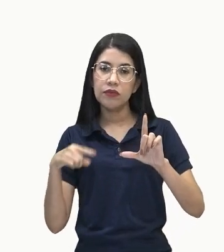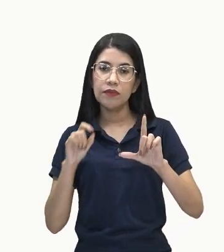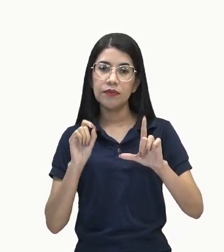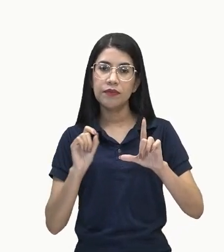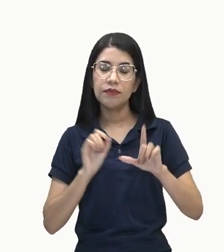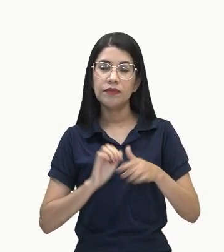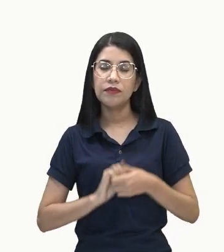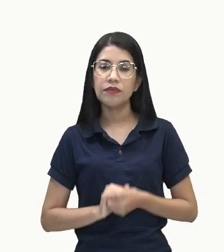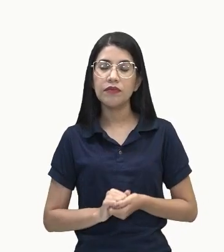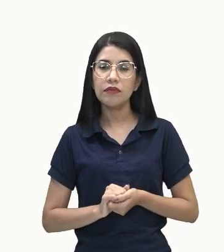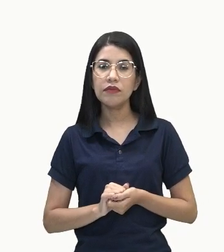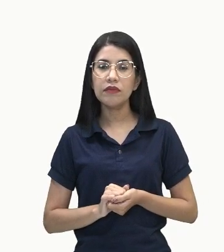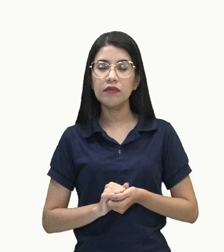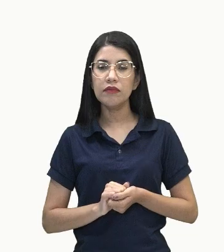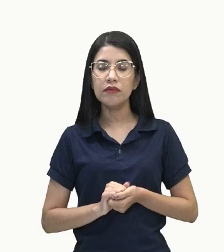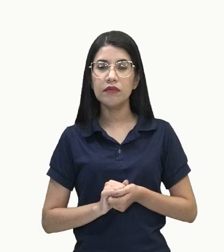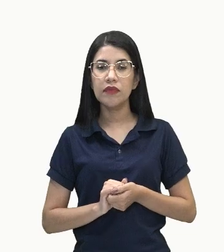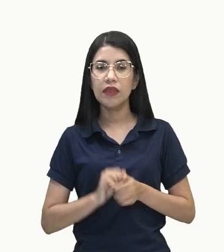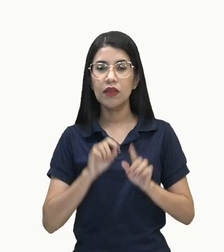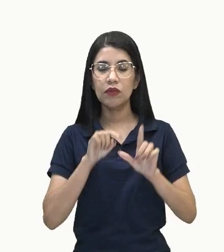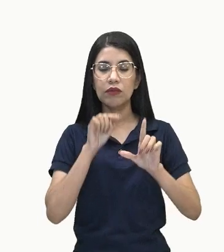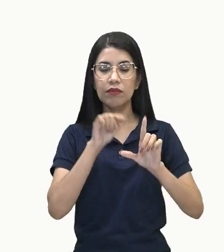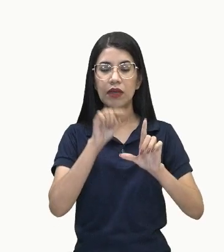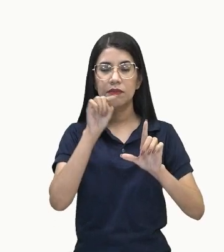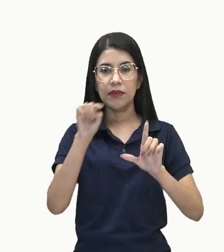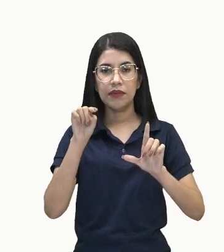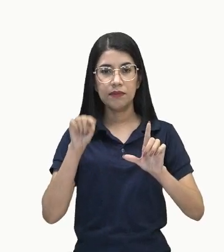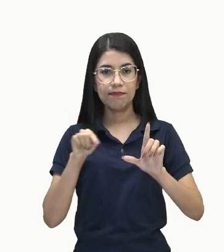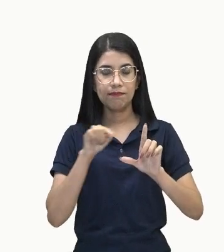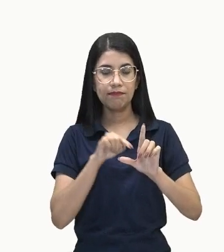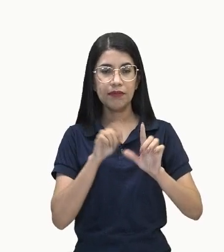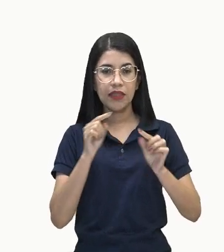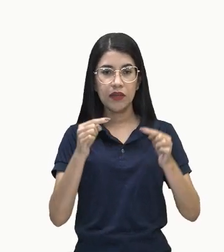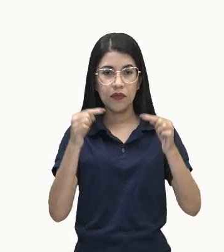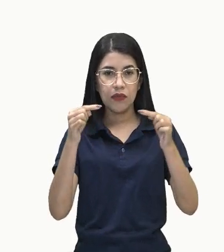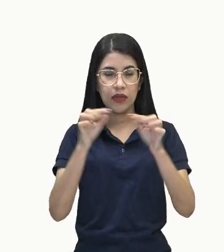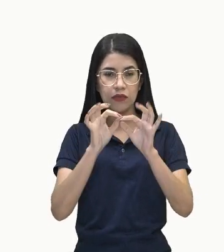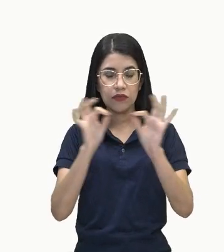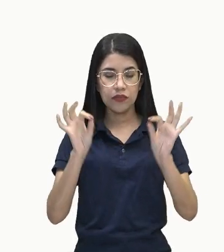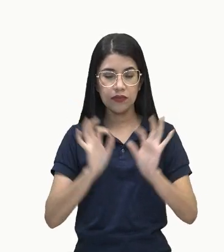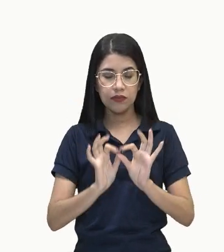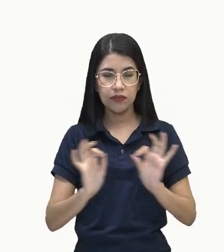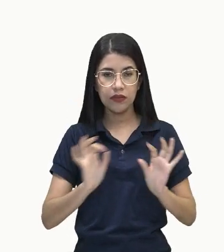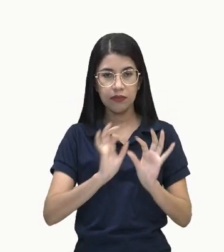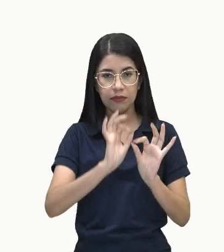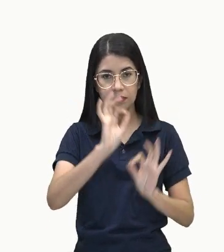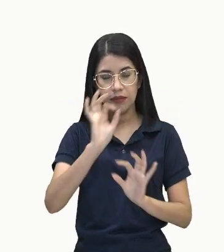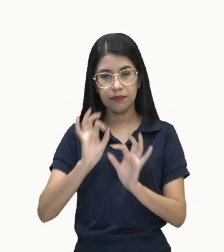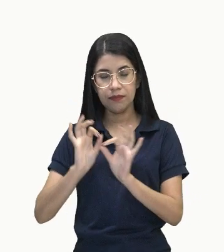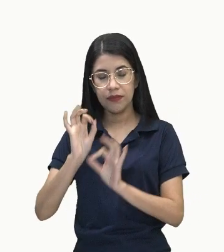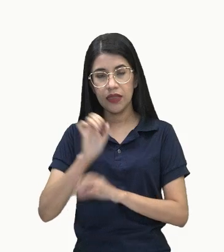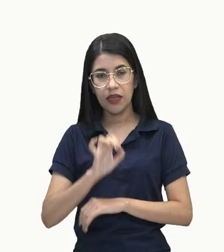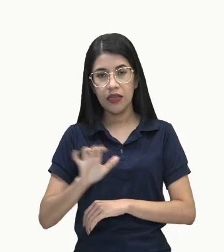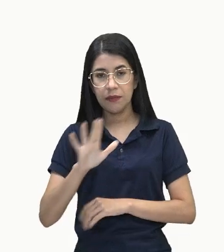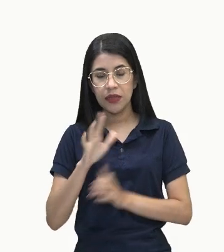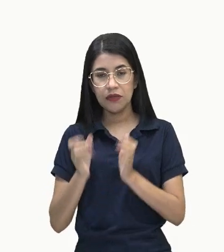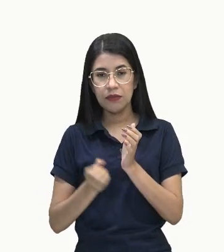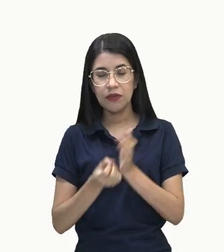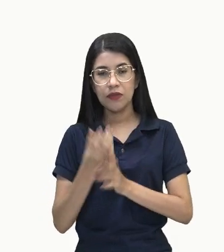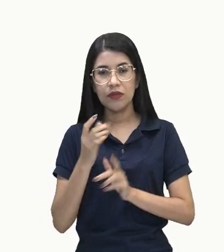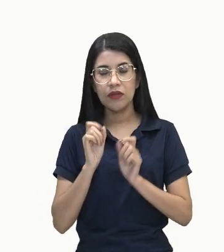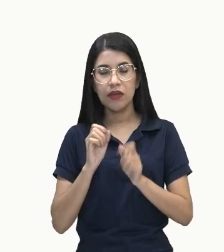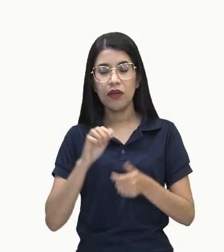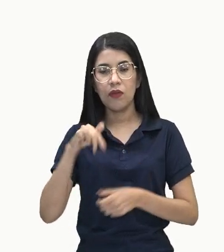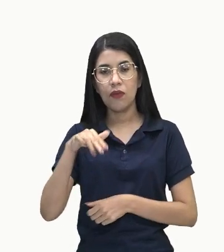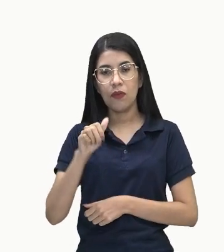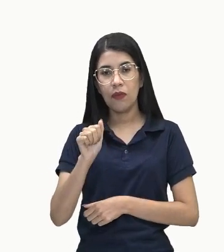aliás, ao marcar os 4 pontos, unir esses 4 pontos, a figura que aí aparece será